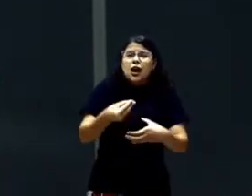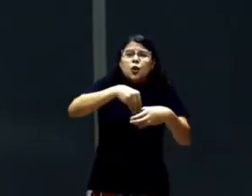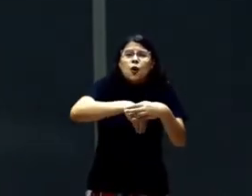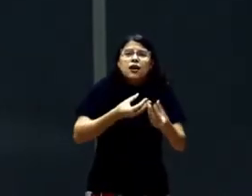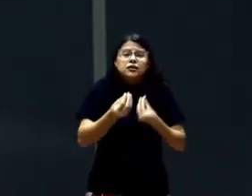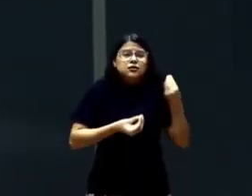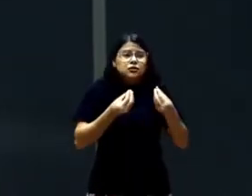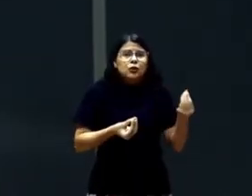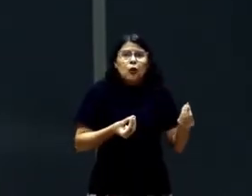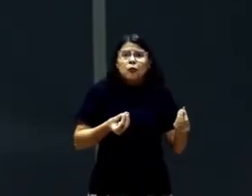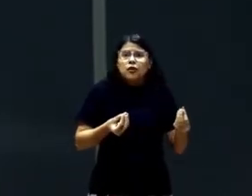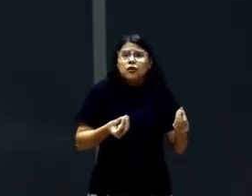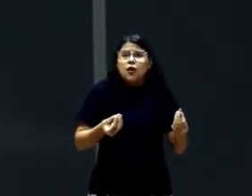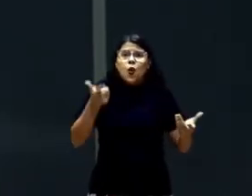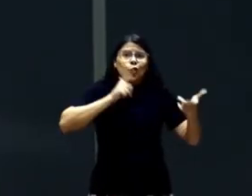Tamanho é o meu lucro,